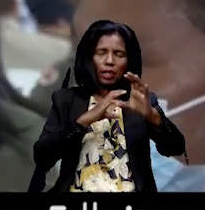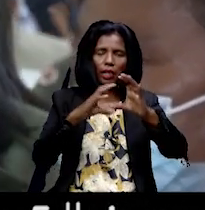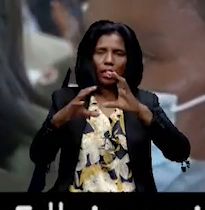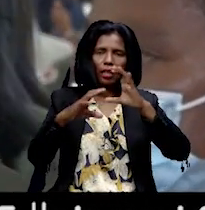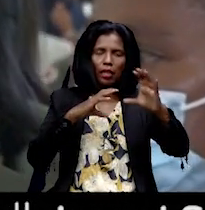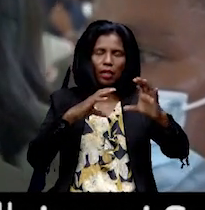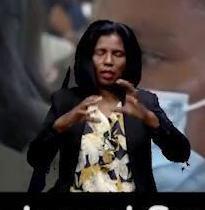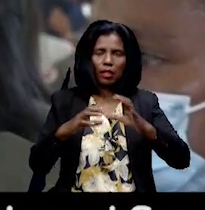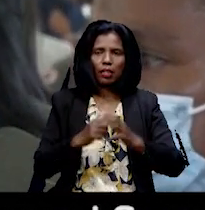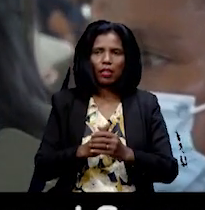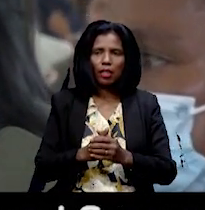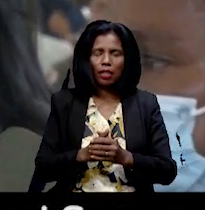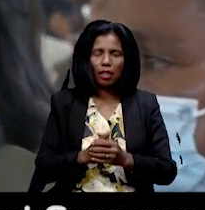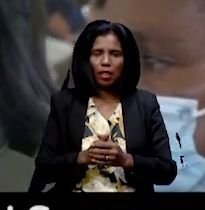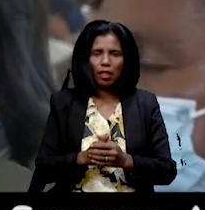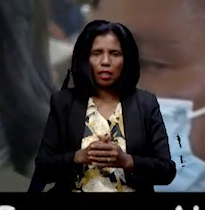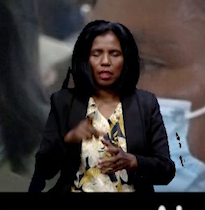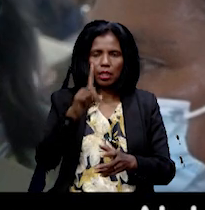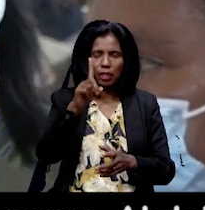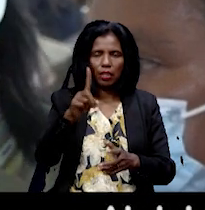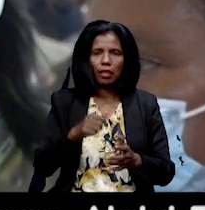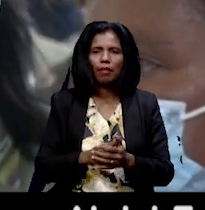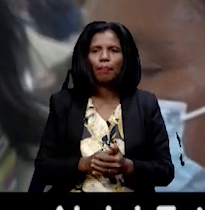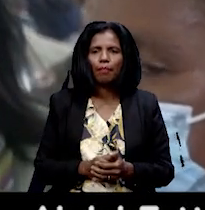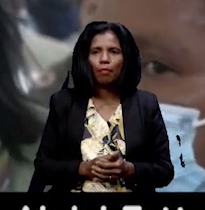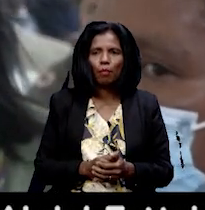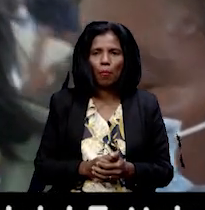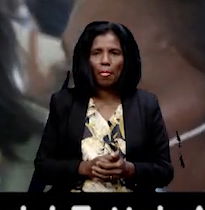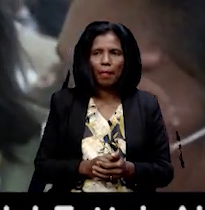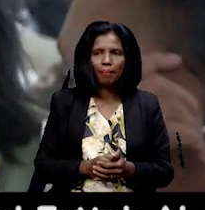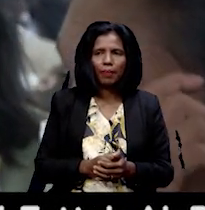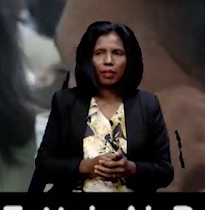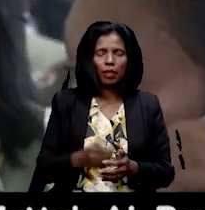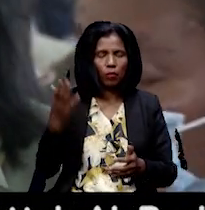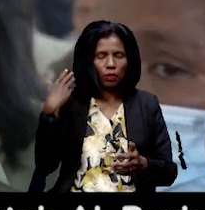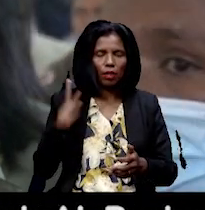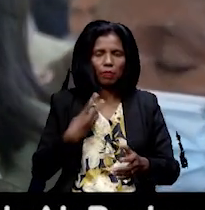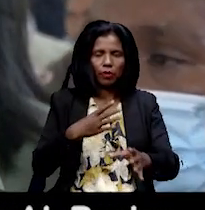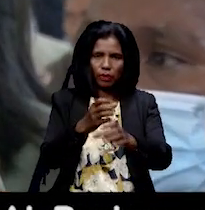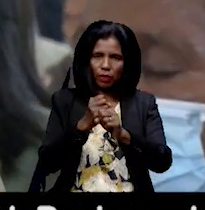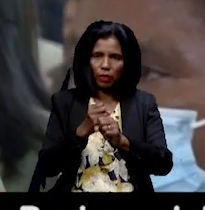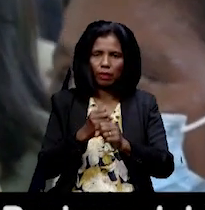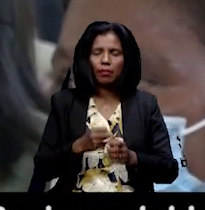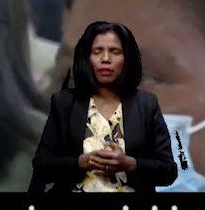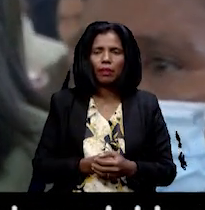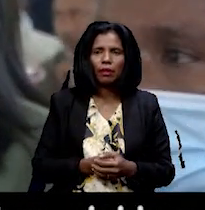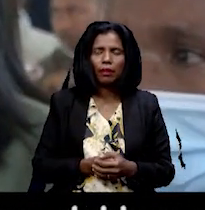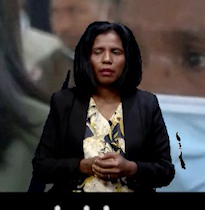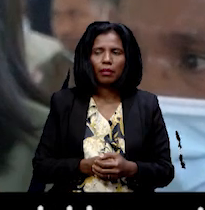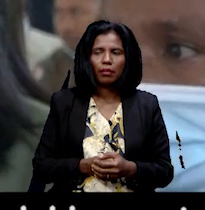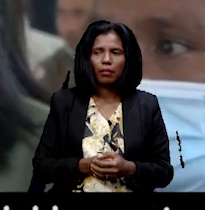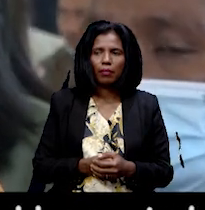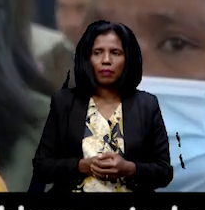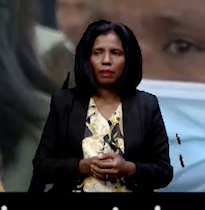cool box ne ida hori completa sai rua ida antes ne itisimu tiona careta